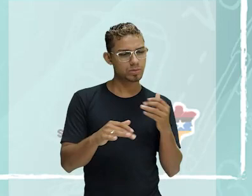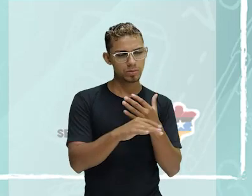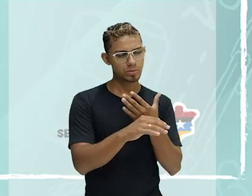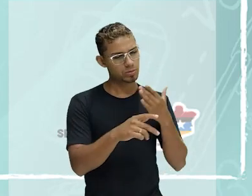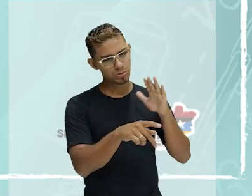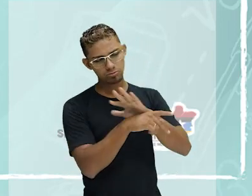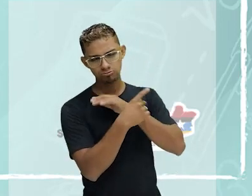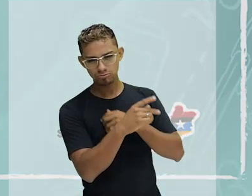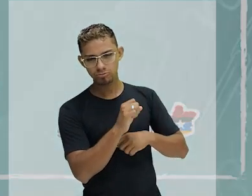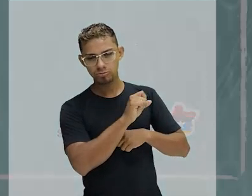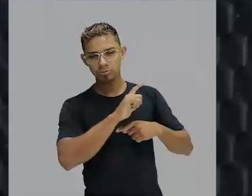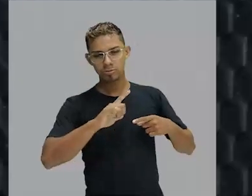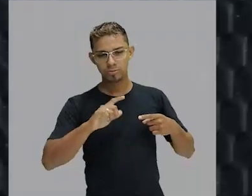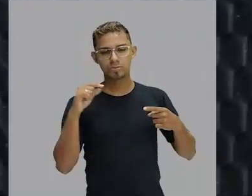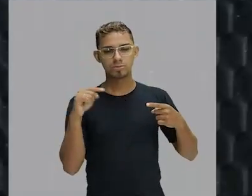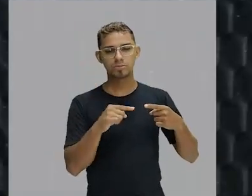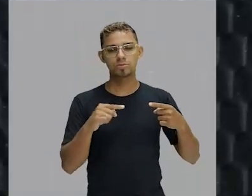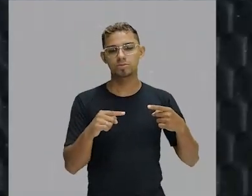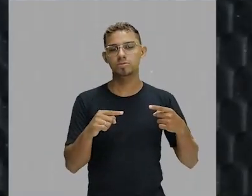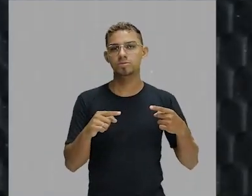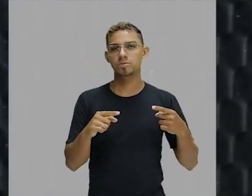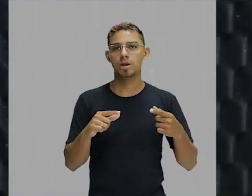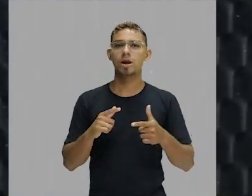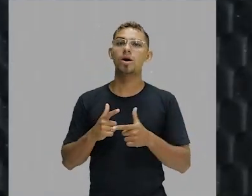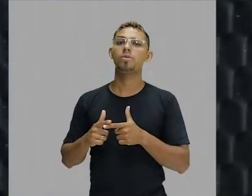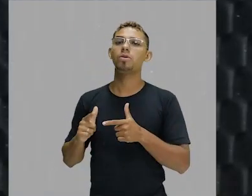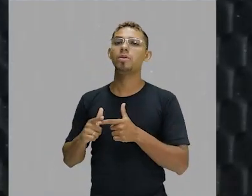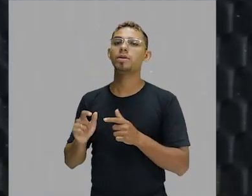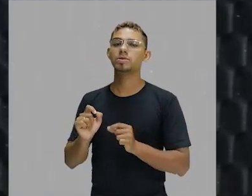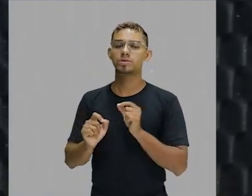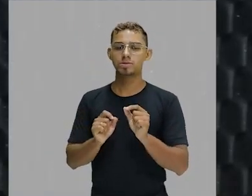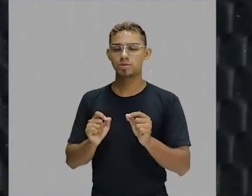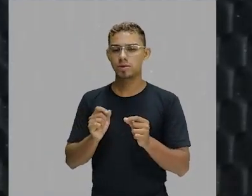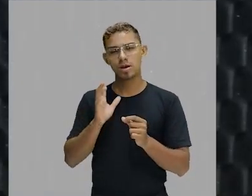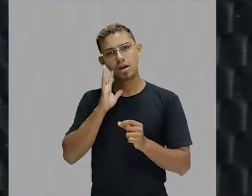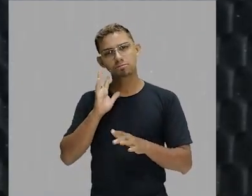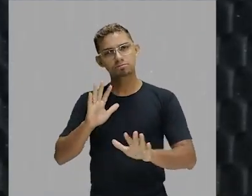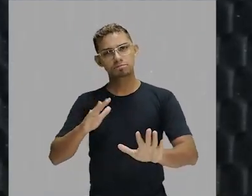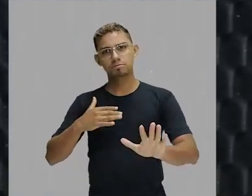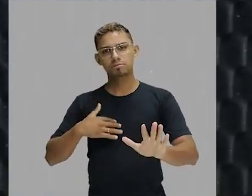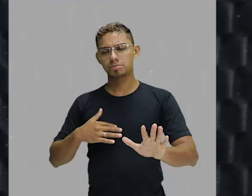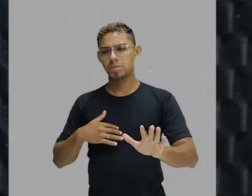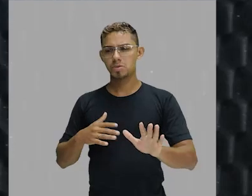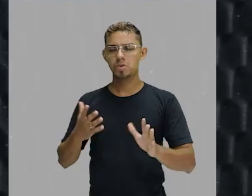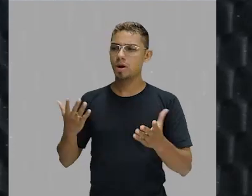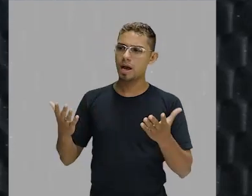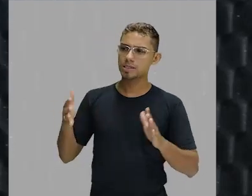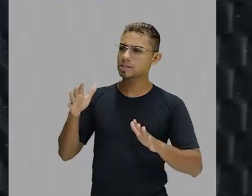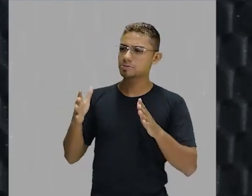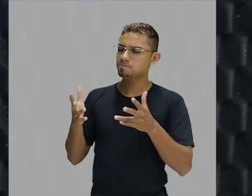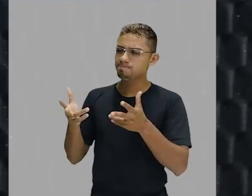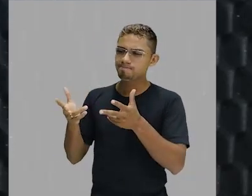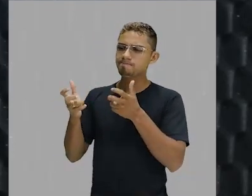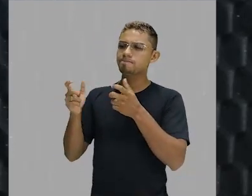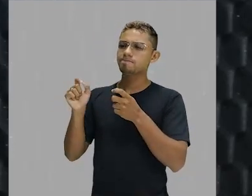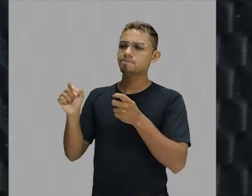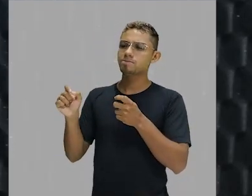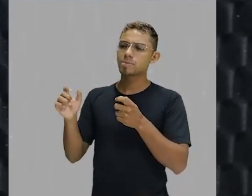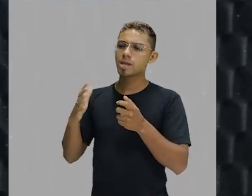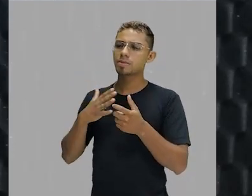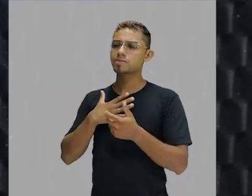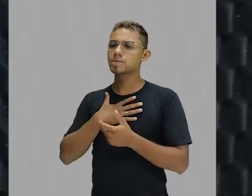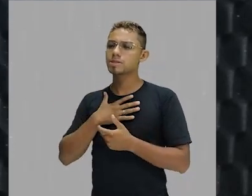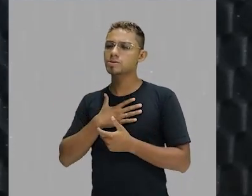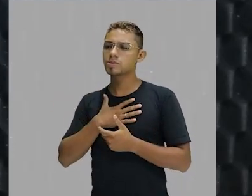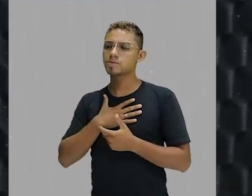um problema nessa situação toda. Eu tenho a leve impressão, eu não tenho impressão alguma de que isto me pertence quando na